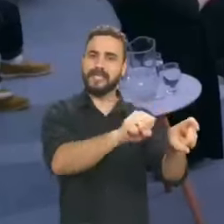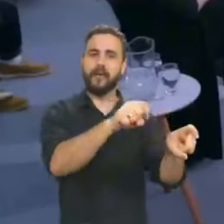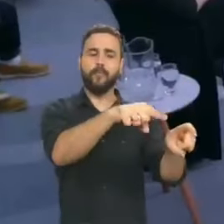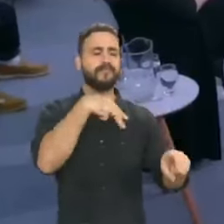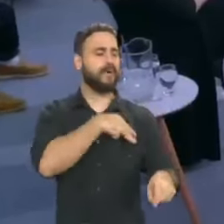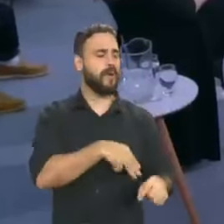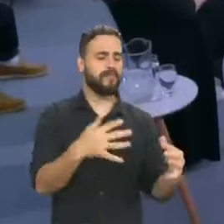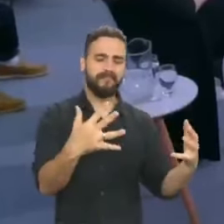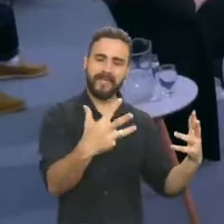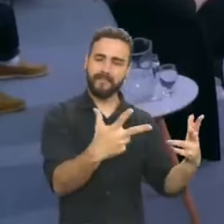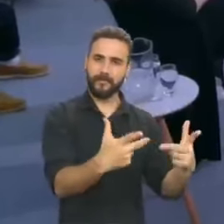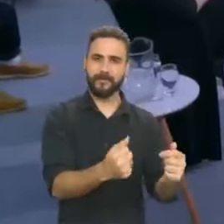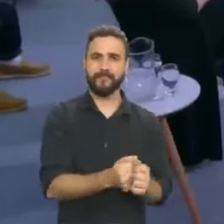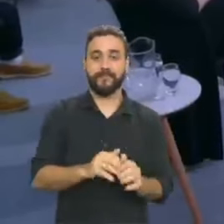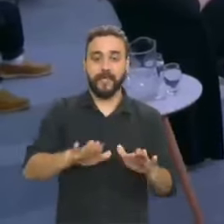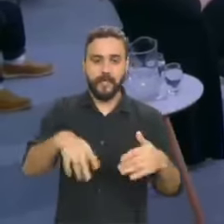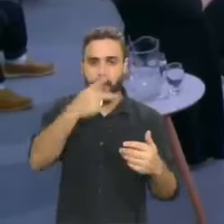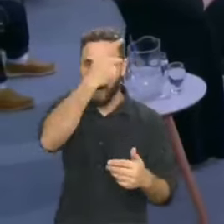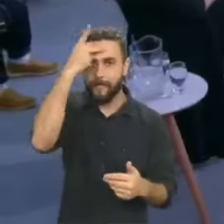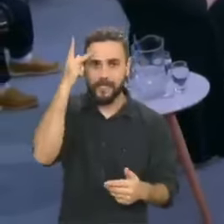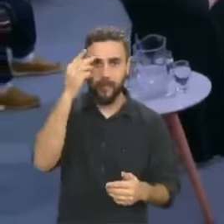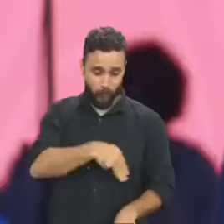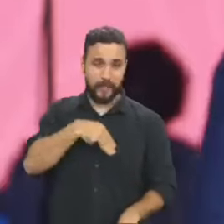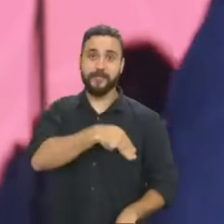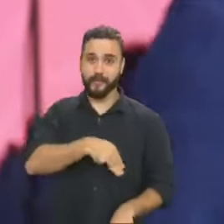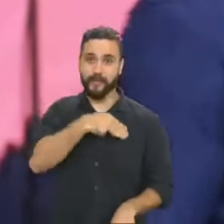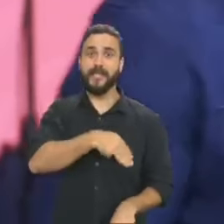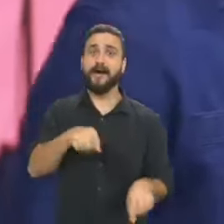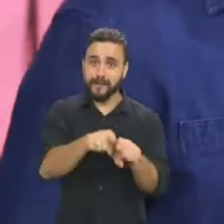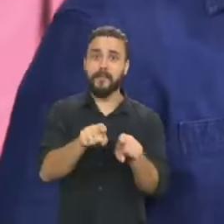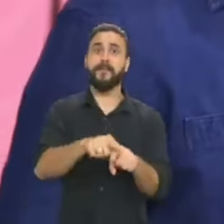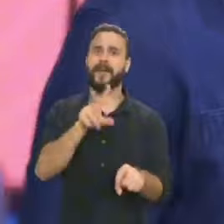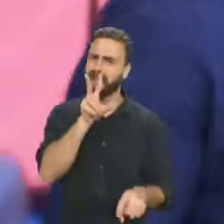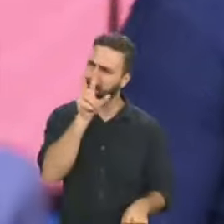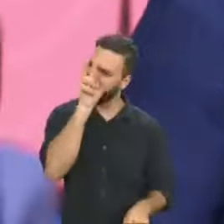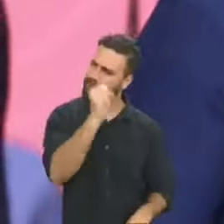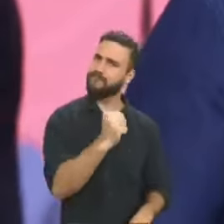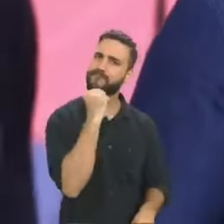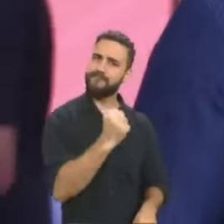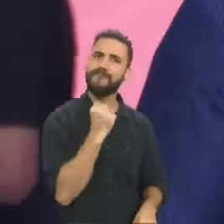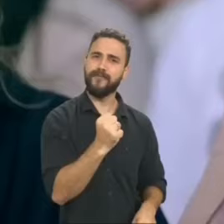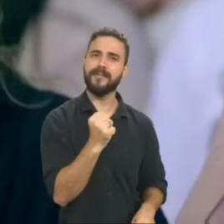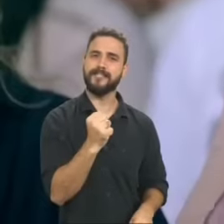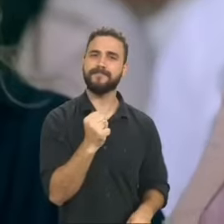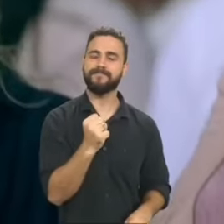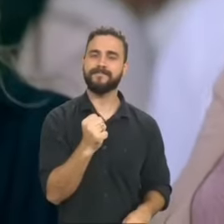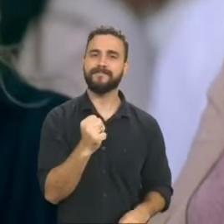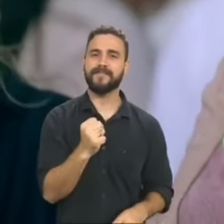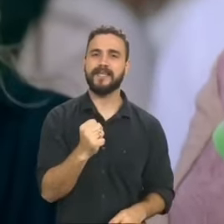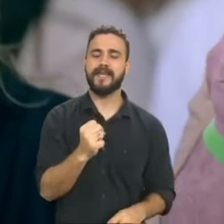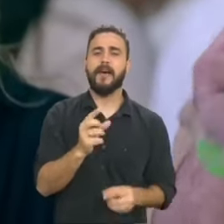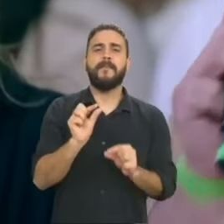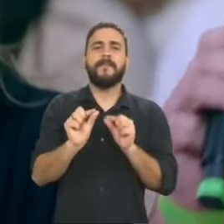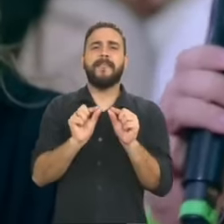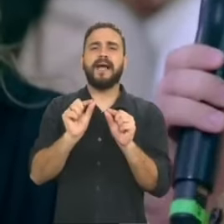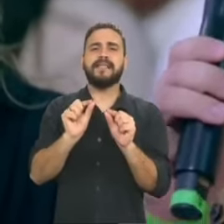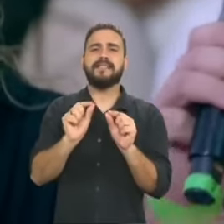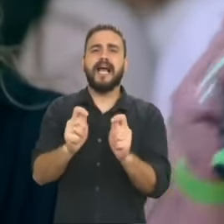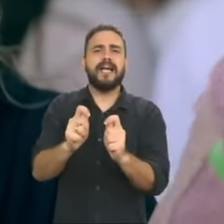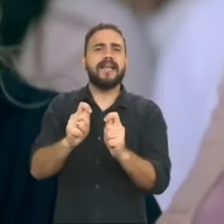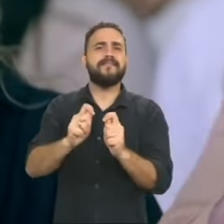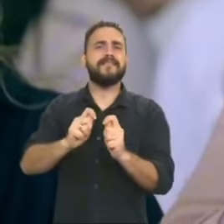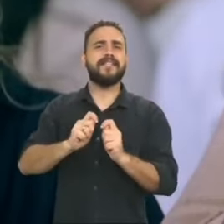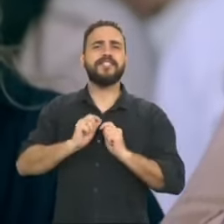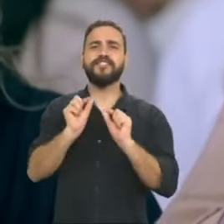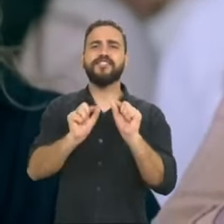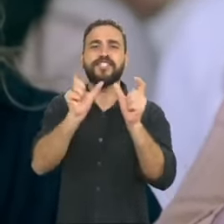tudo um forte. E a gente poderia dizer também, né, que o missionário, porém essa força não vem de nós, né, porque quando sou fraco é